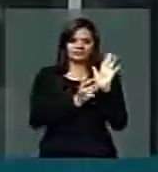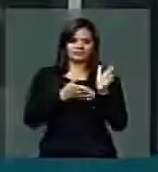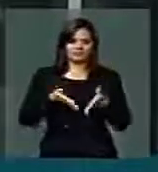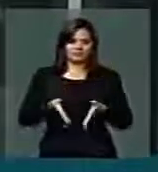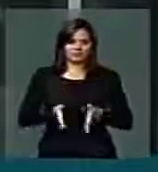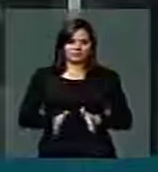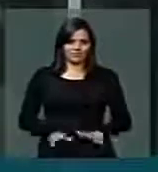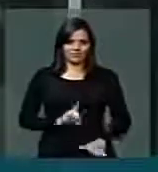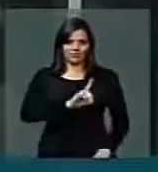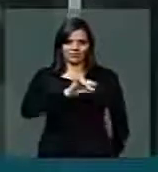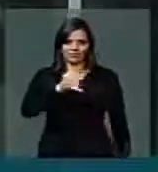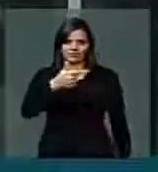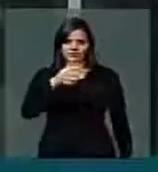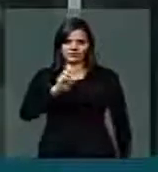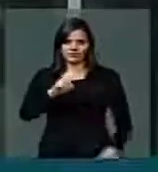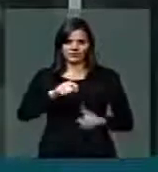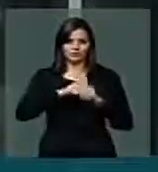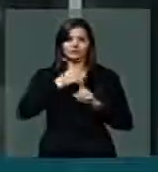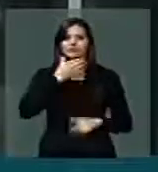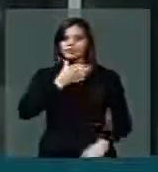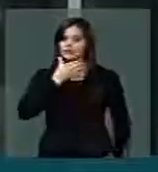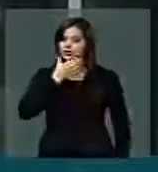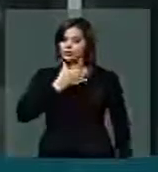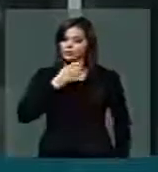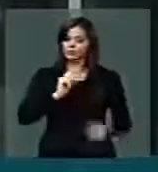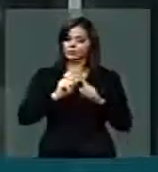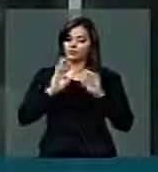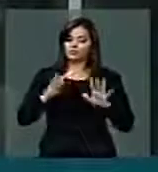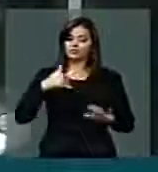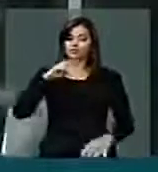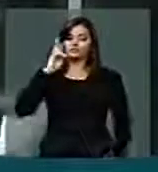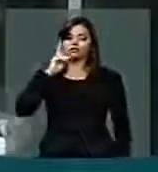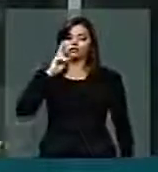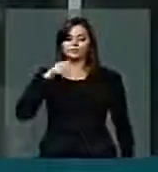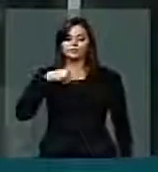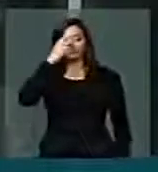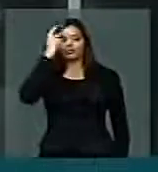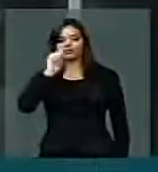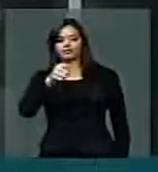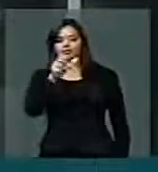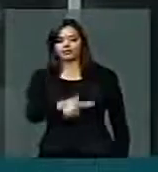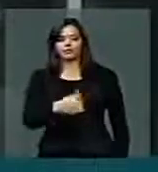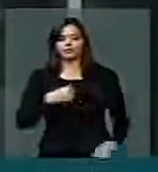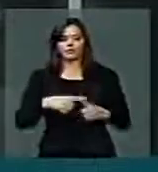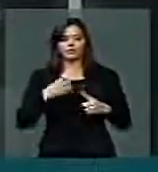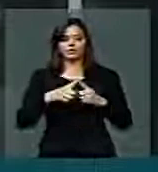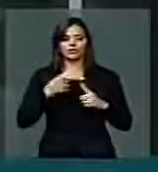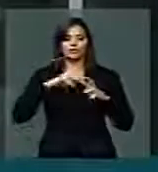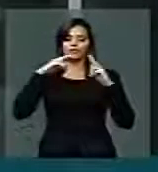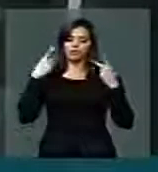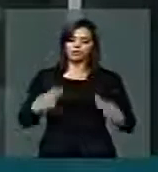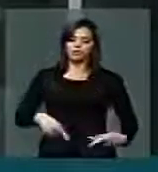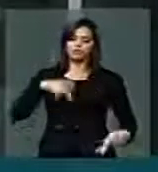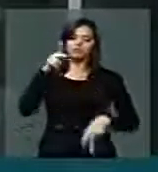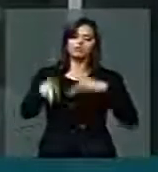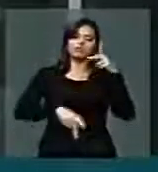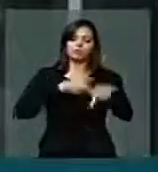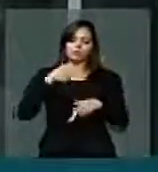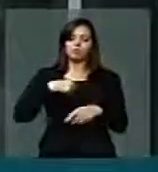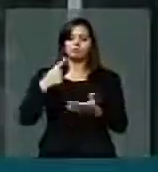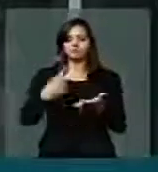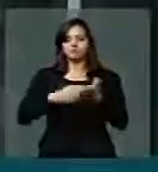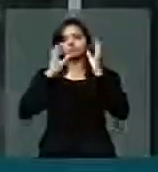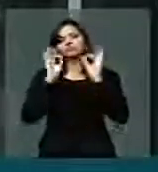Jesus não nasceu no dia 25 de dezembro, mas que a gente lembre do aniversariante que a humanidade considerou dia 25 de dezembro. Mas que a gente